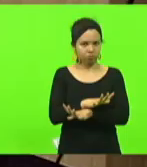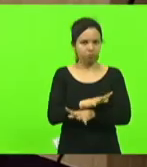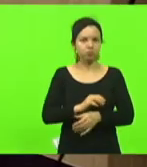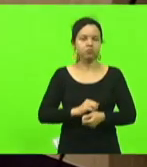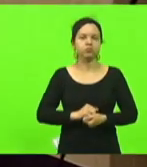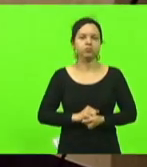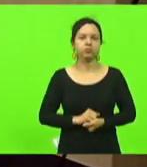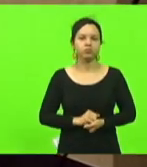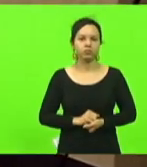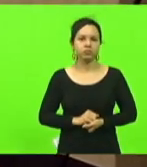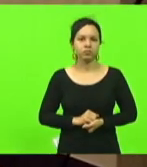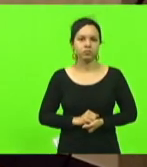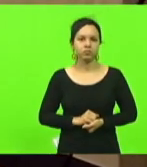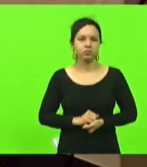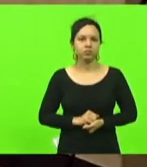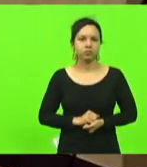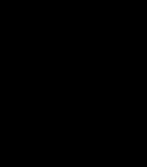a a sessão O